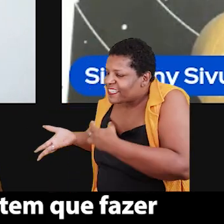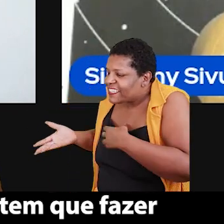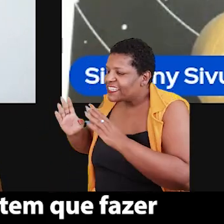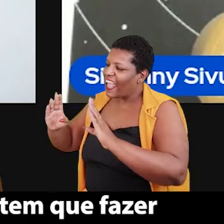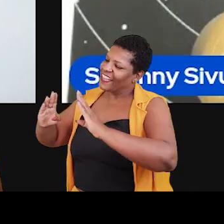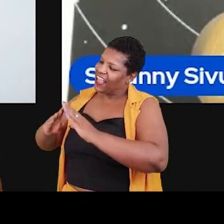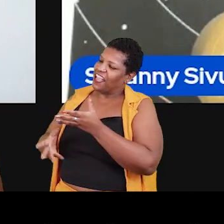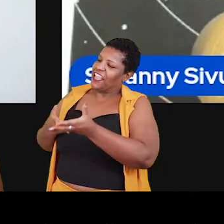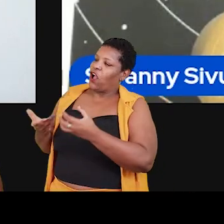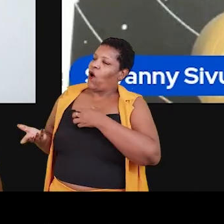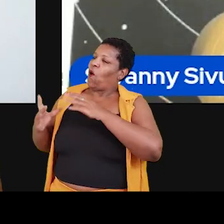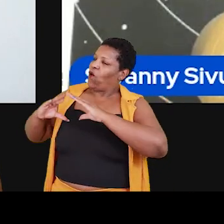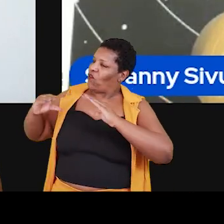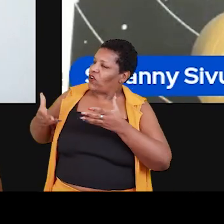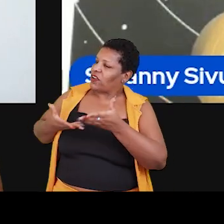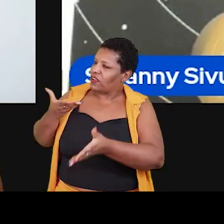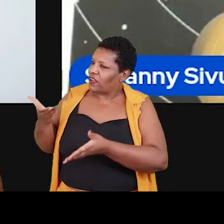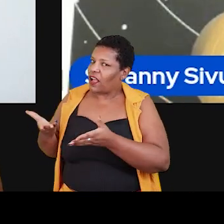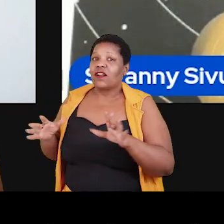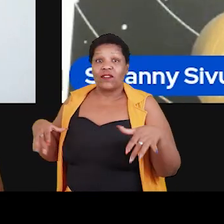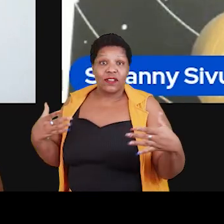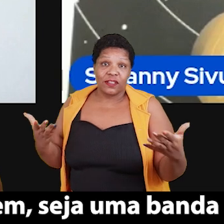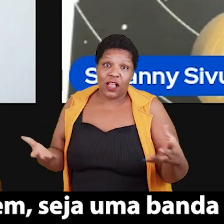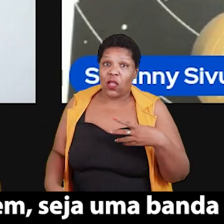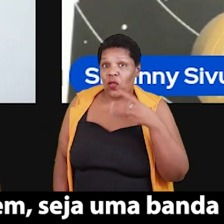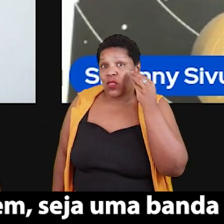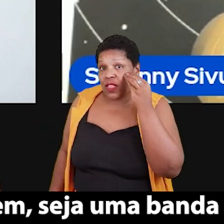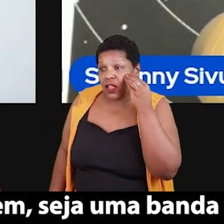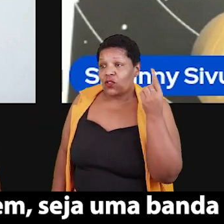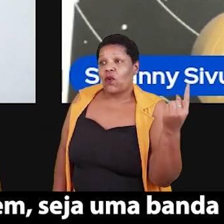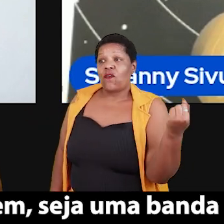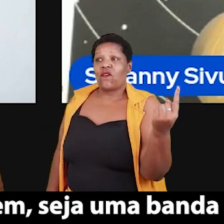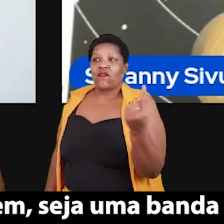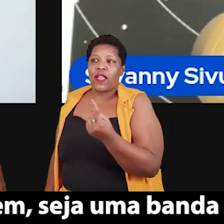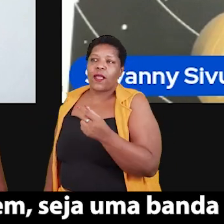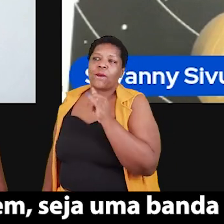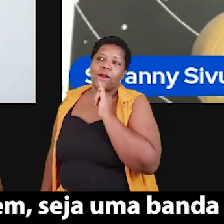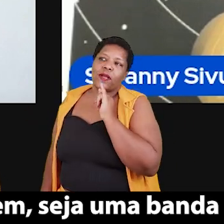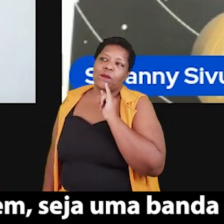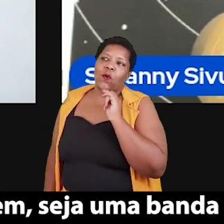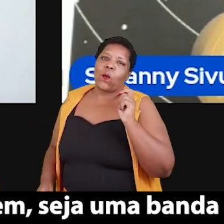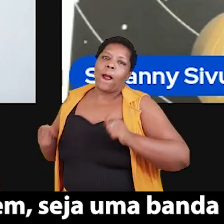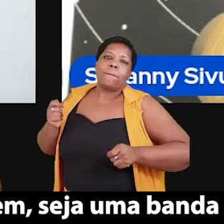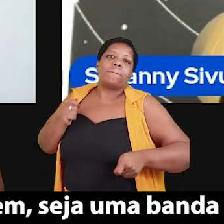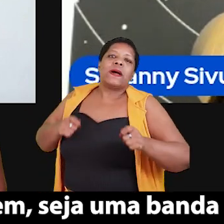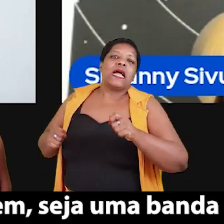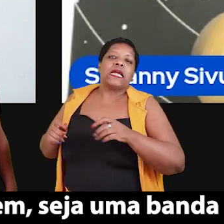em casa. Então, eu tento fazer isso, assim, quando vem, seja uma banda que